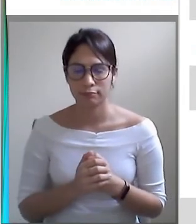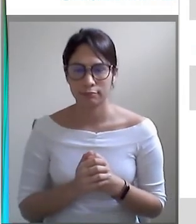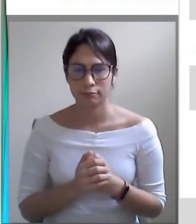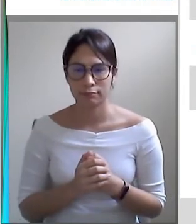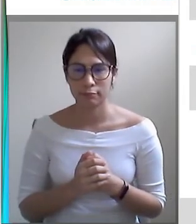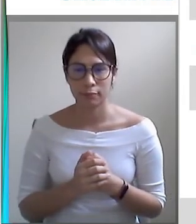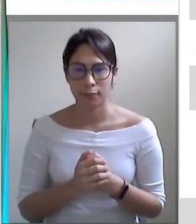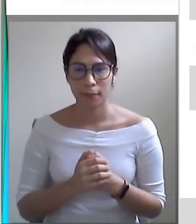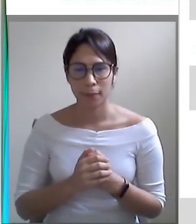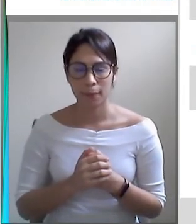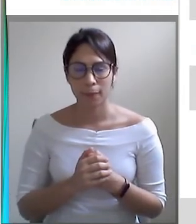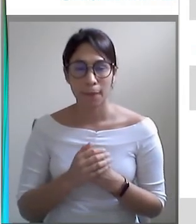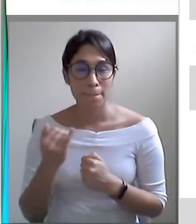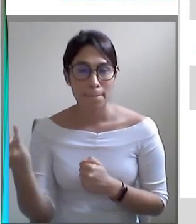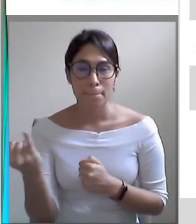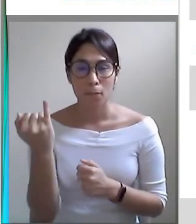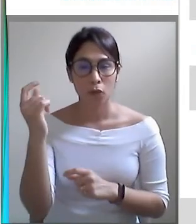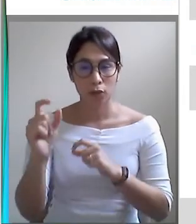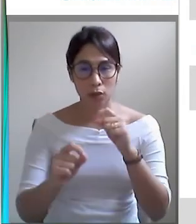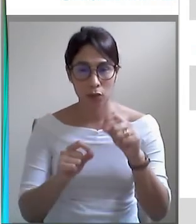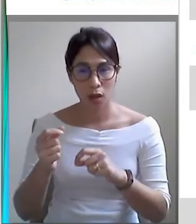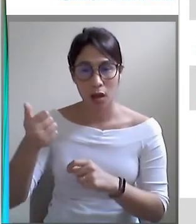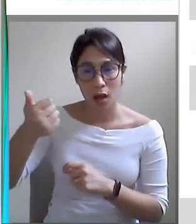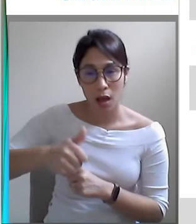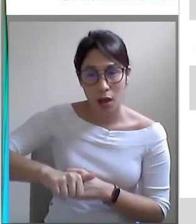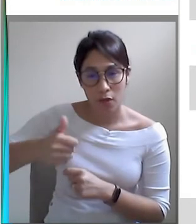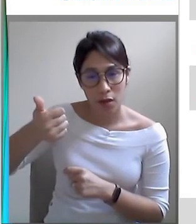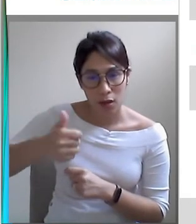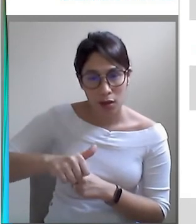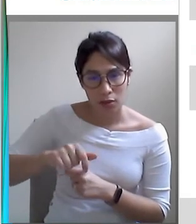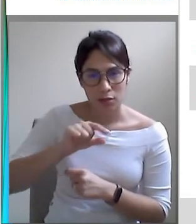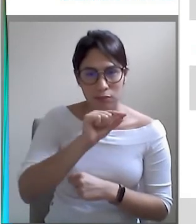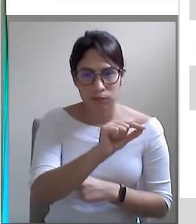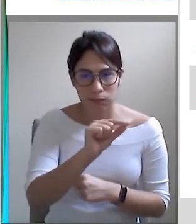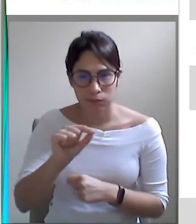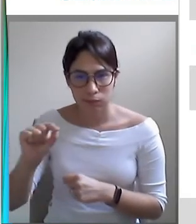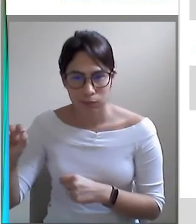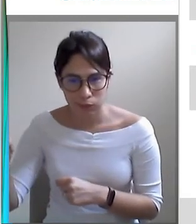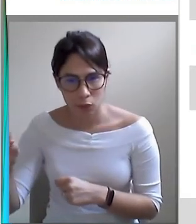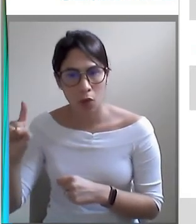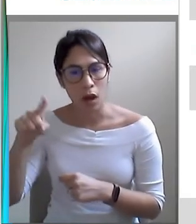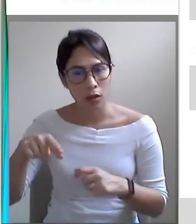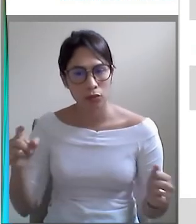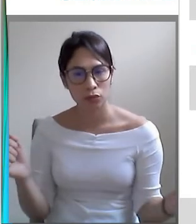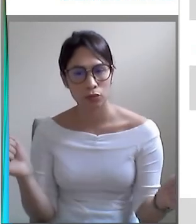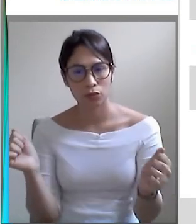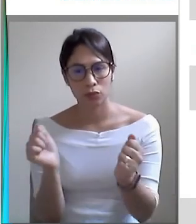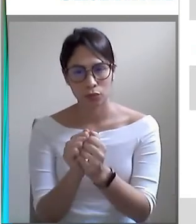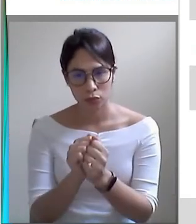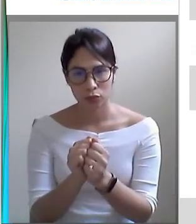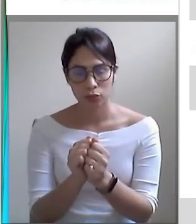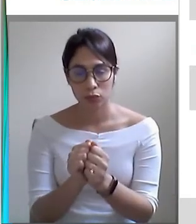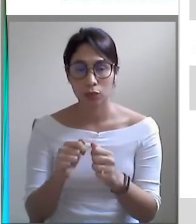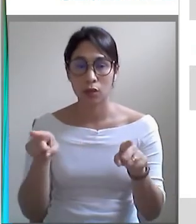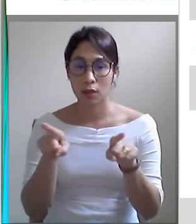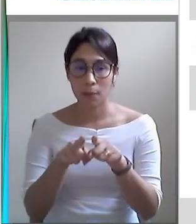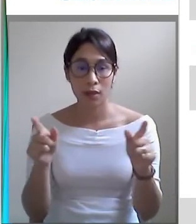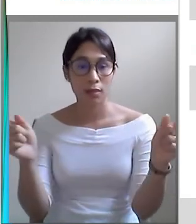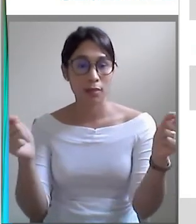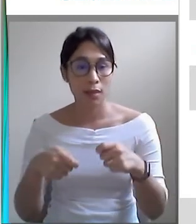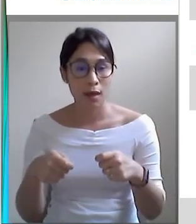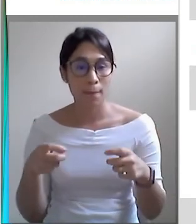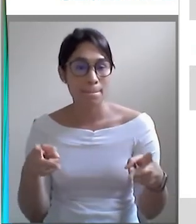Atentar que a avaliação de hemoglobina e hematócrito são realizadas em conjunto e determinam